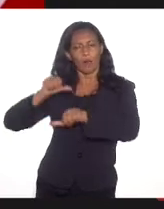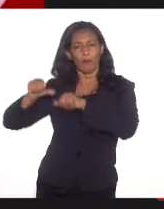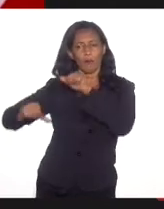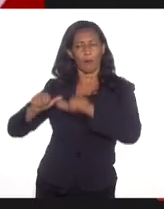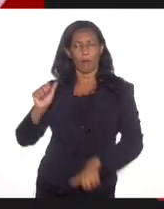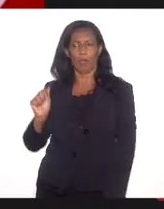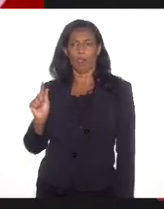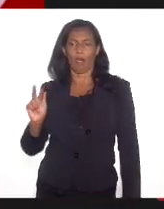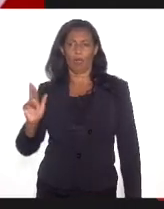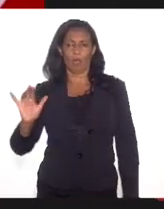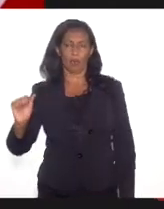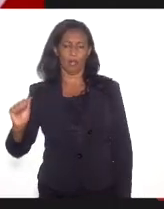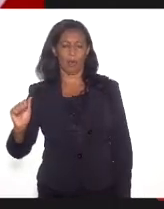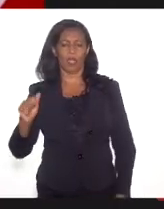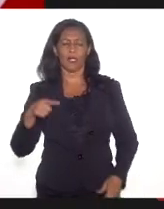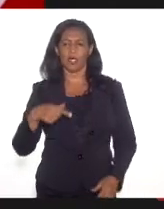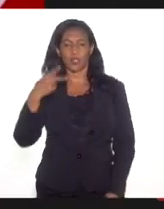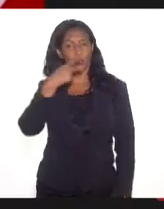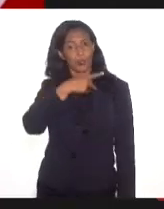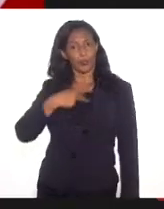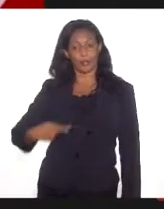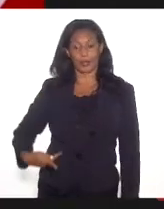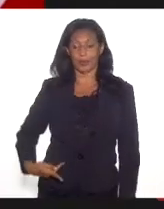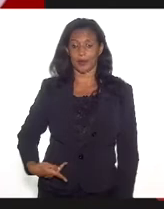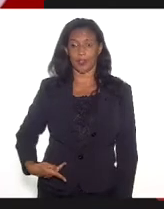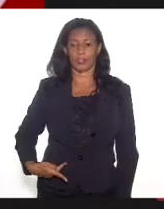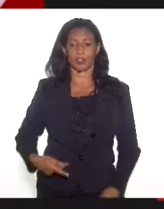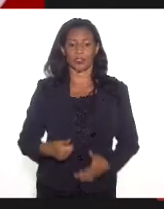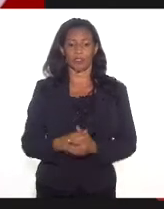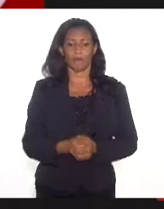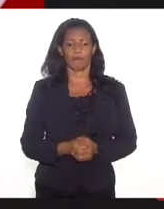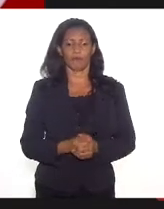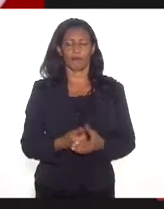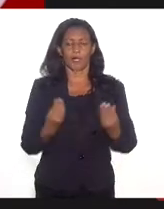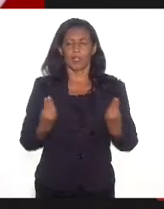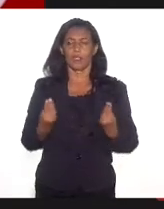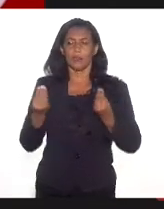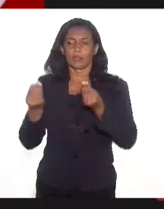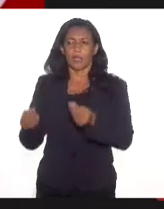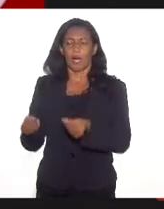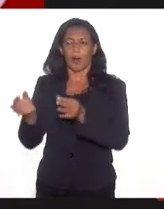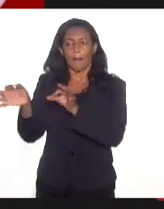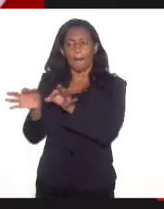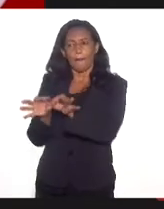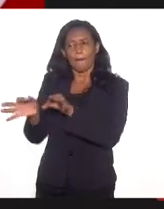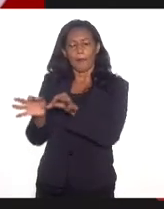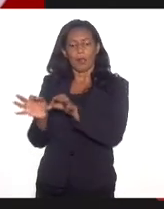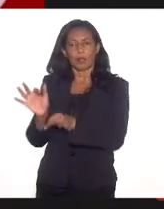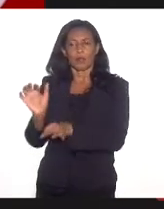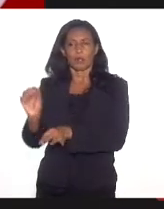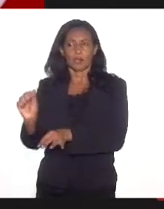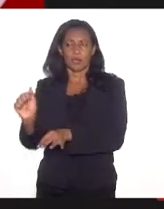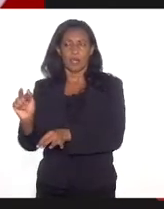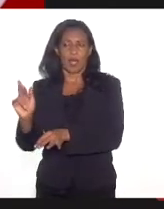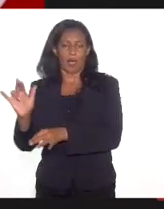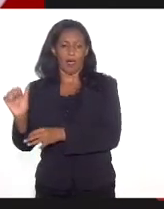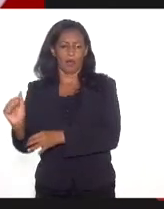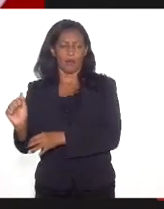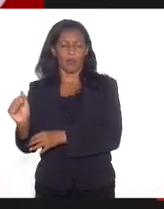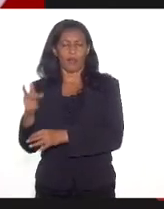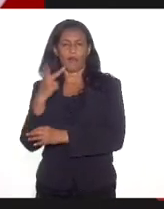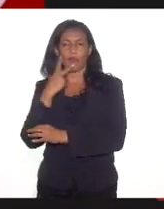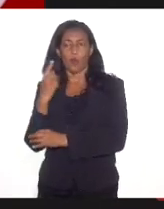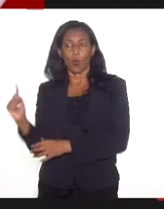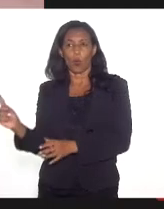camponesa né você tem aí um presidente que lança planos safras afirmando uma só